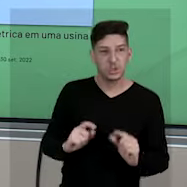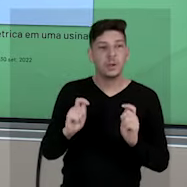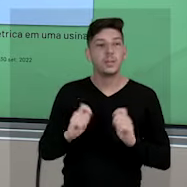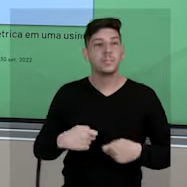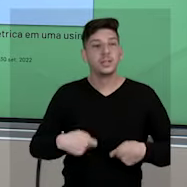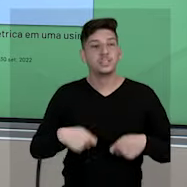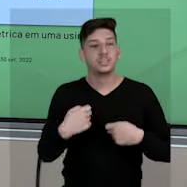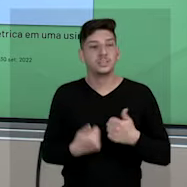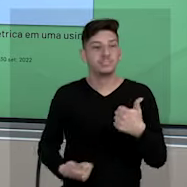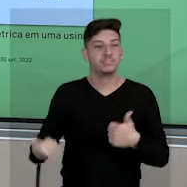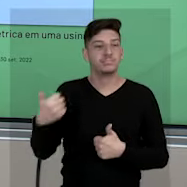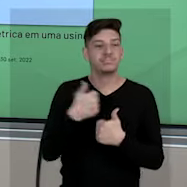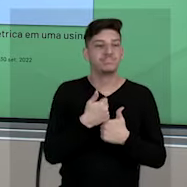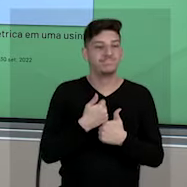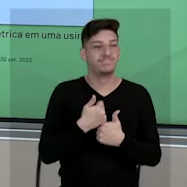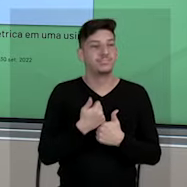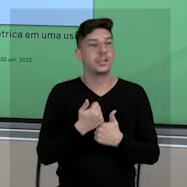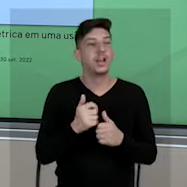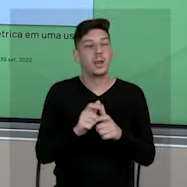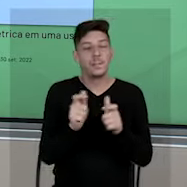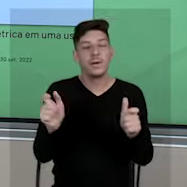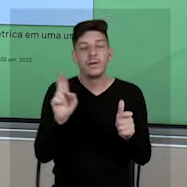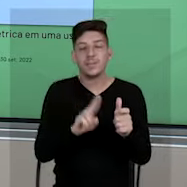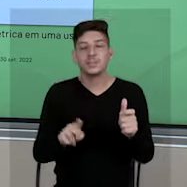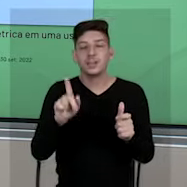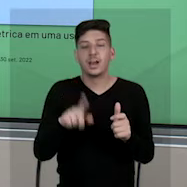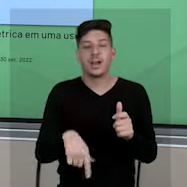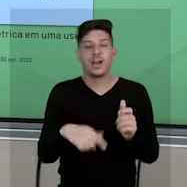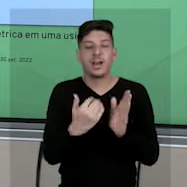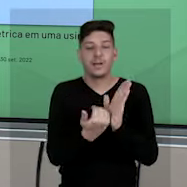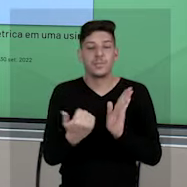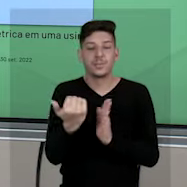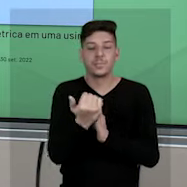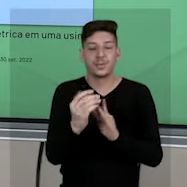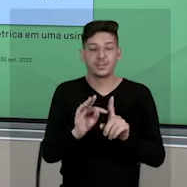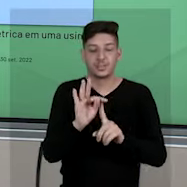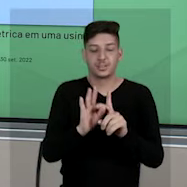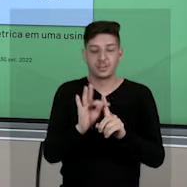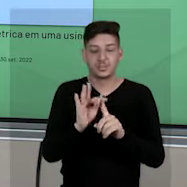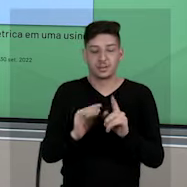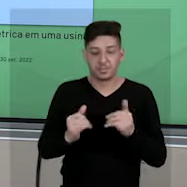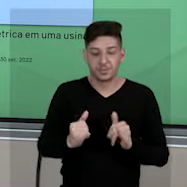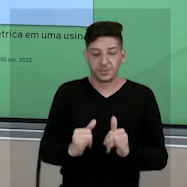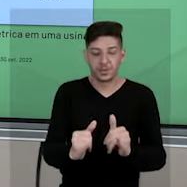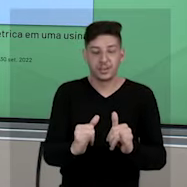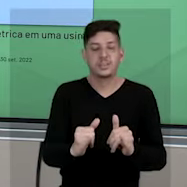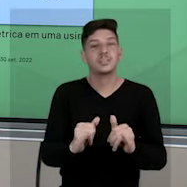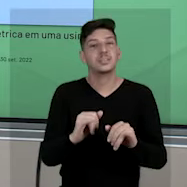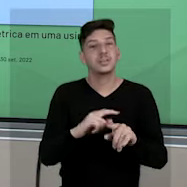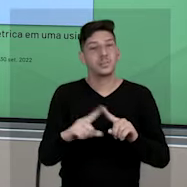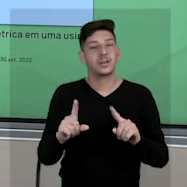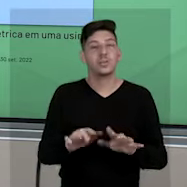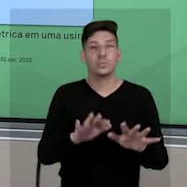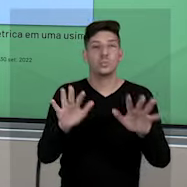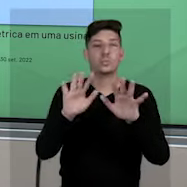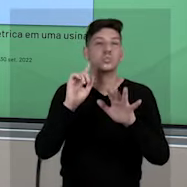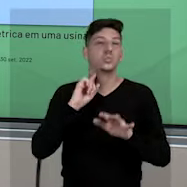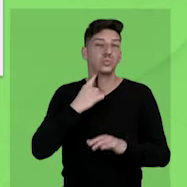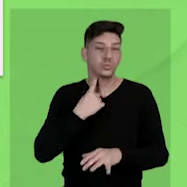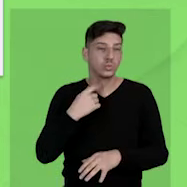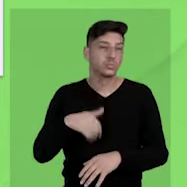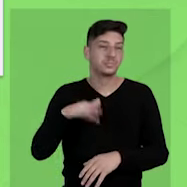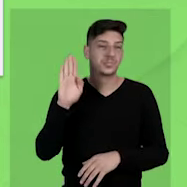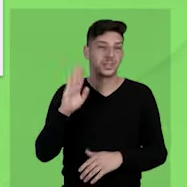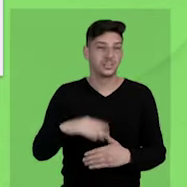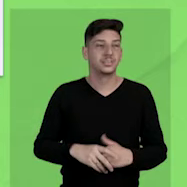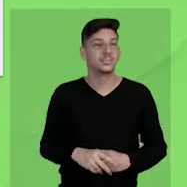repor essa produção e muitas vezes você recorre a um aumento da energia termoelétrica, que polui muito mais. Mas olha só como que ela funciona. A gente tem a